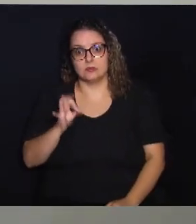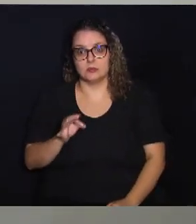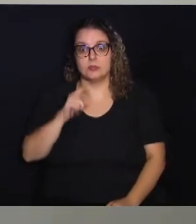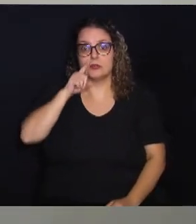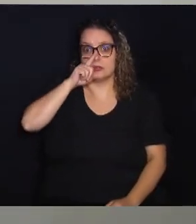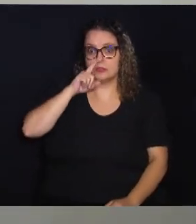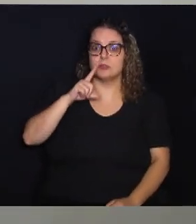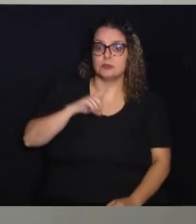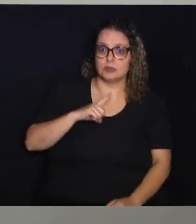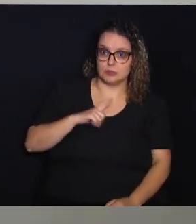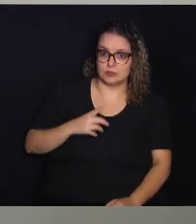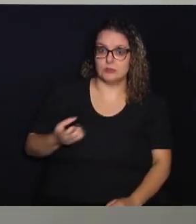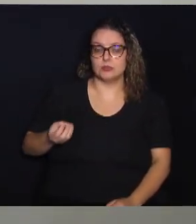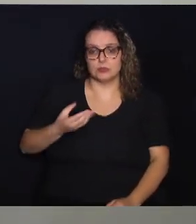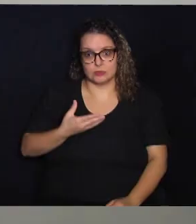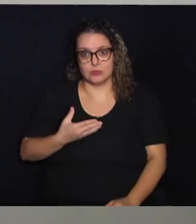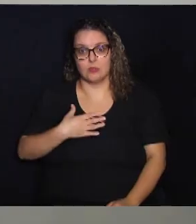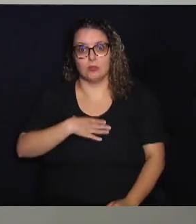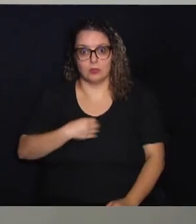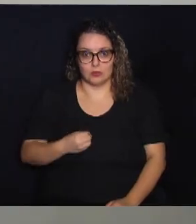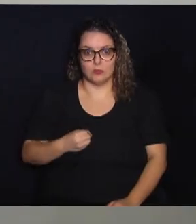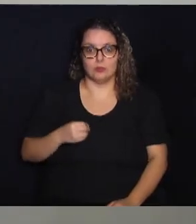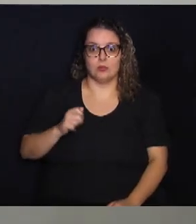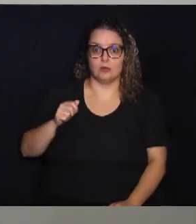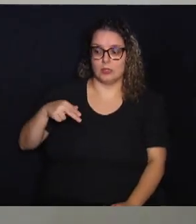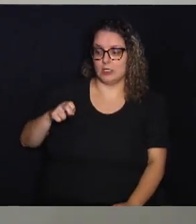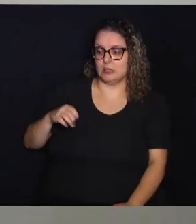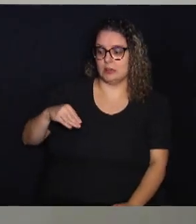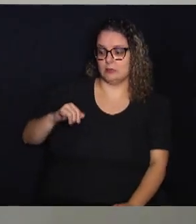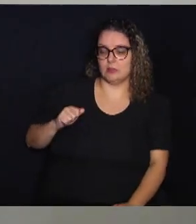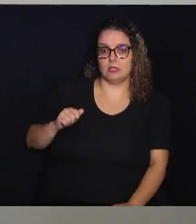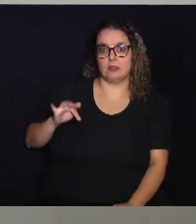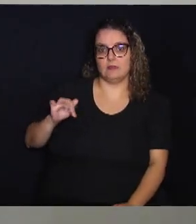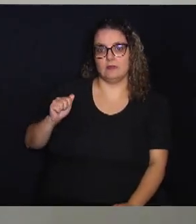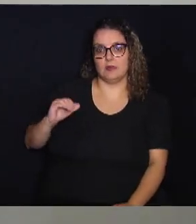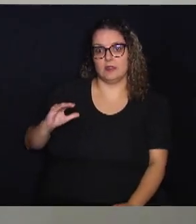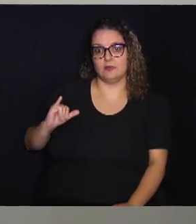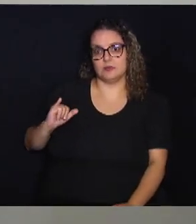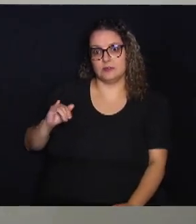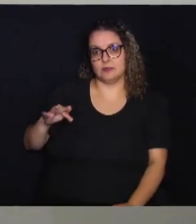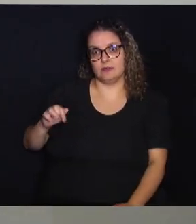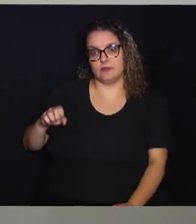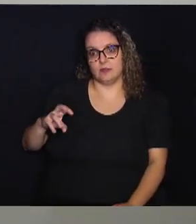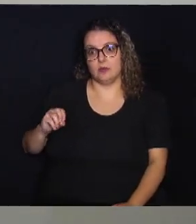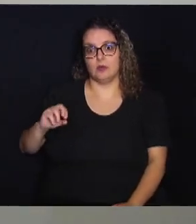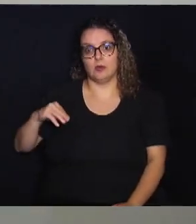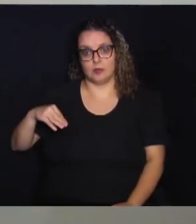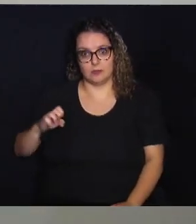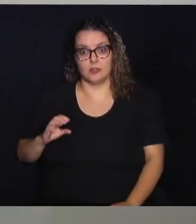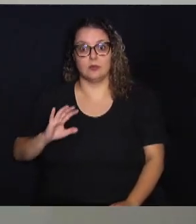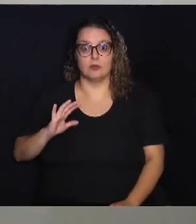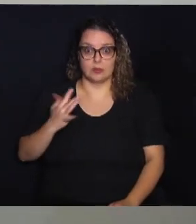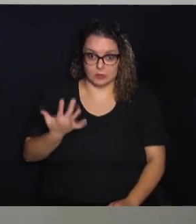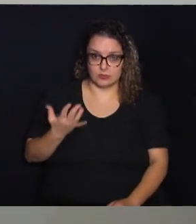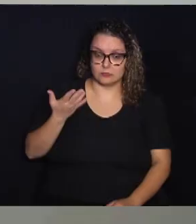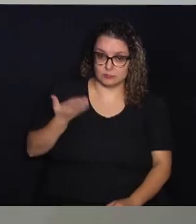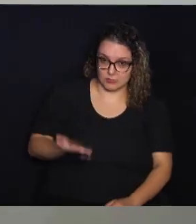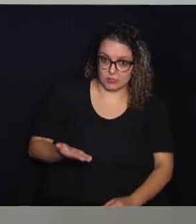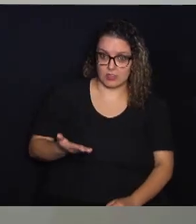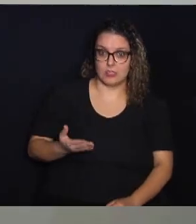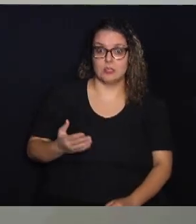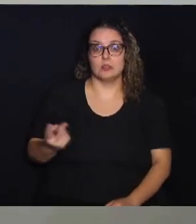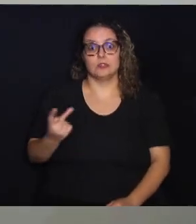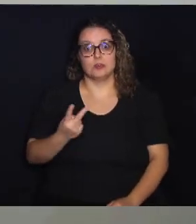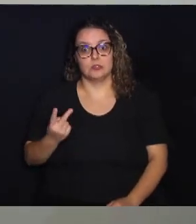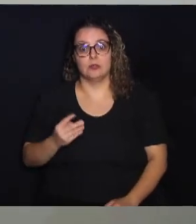risco de ter novamente um filho com anemia falciforme. Quando a gente tem esse cenário, esse casal, ele pode